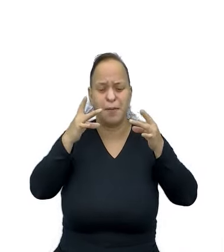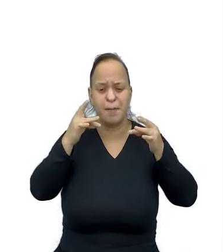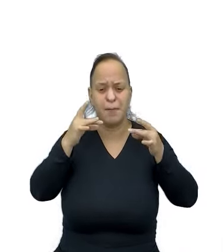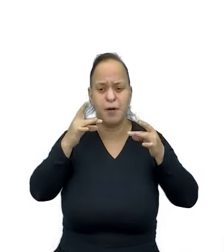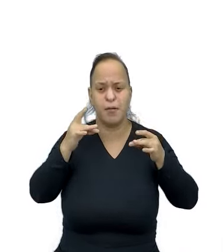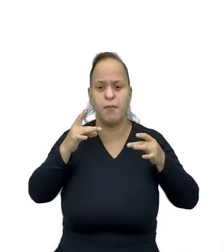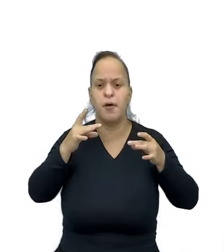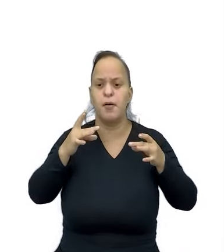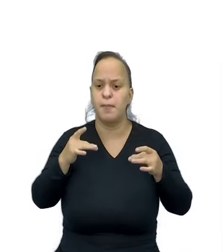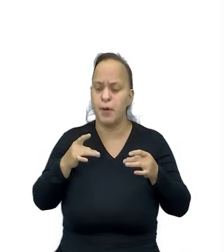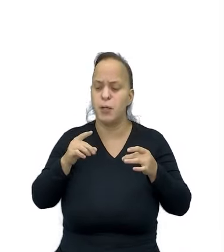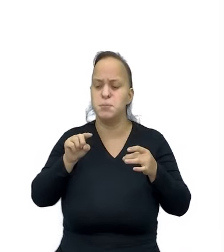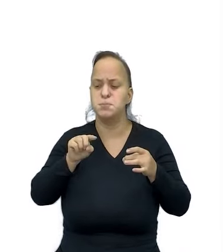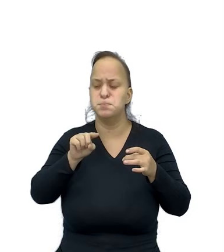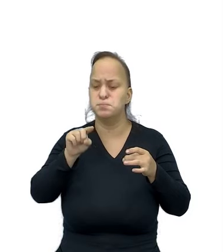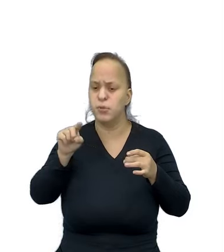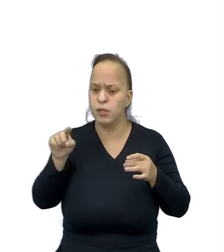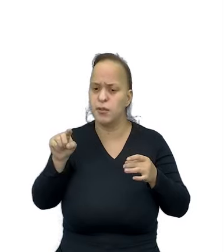textualidade do gênero